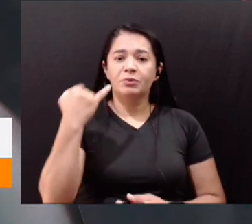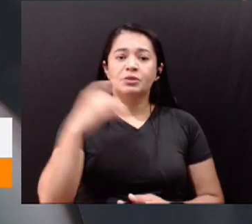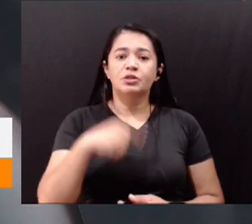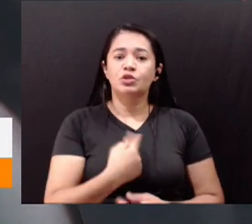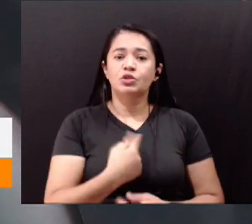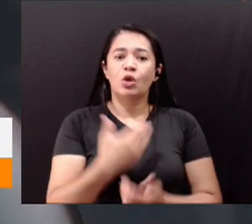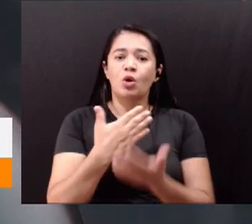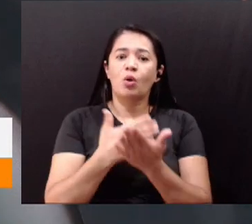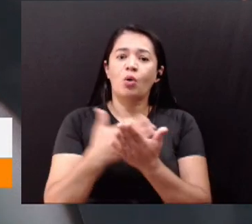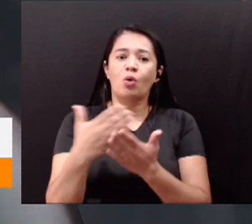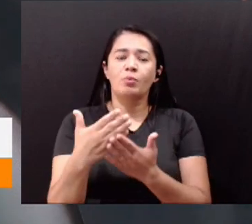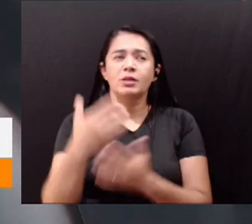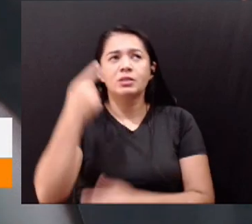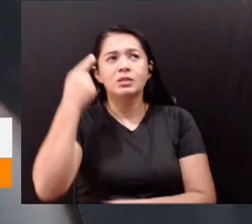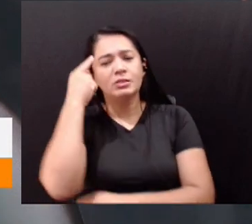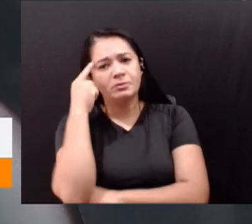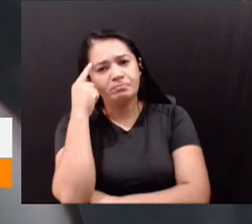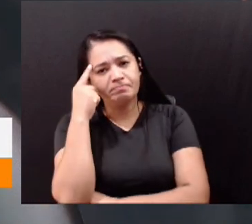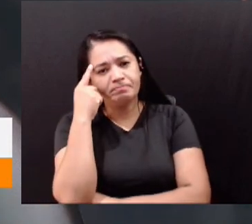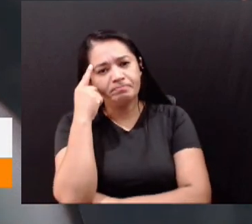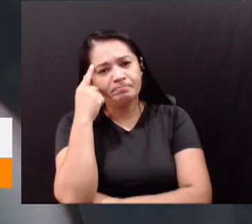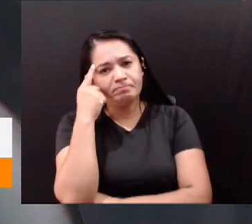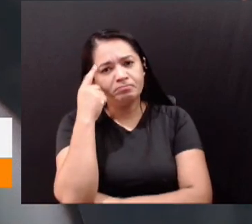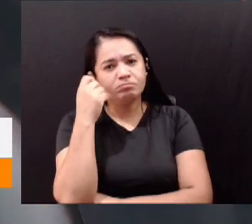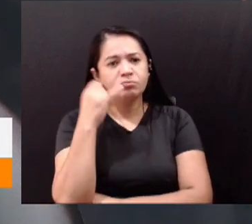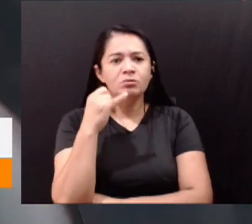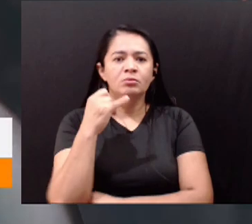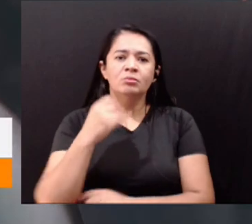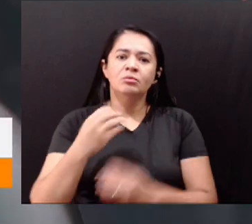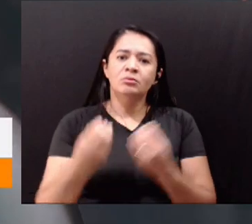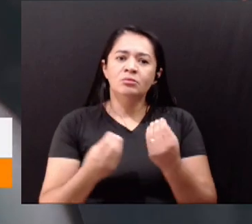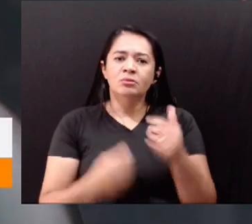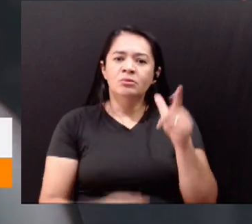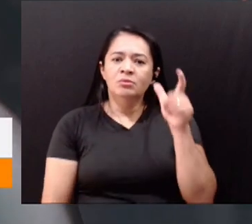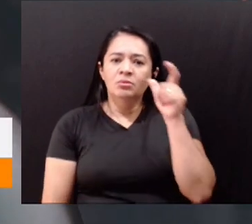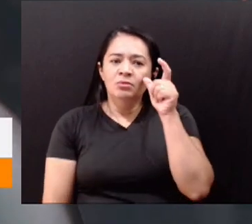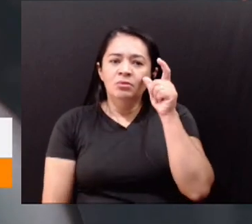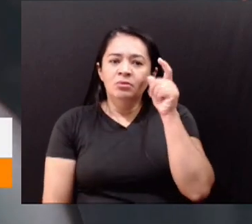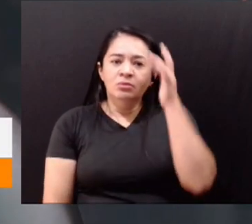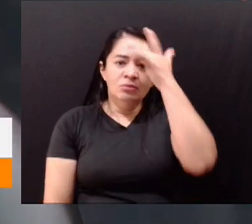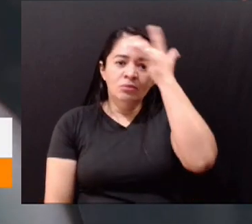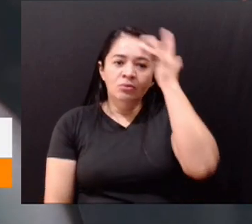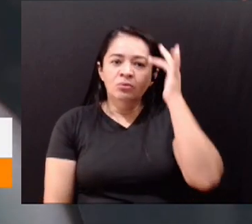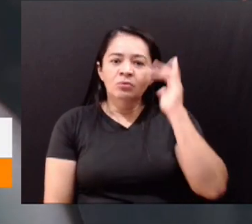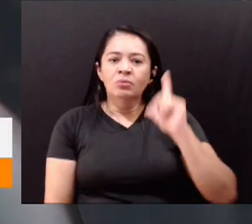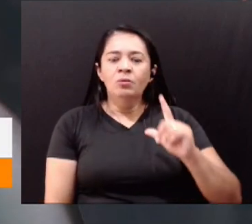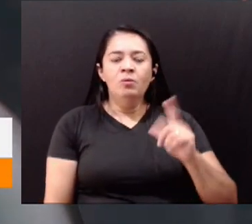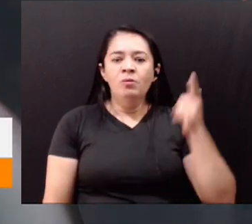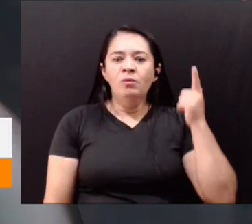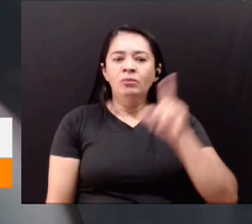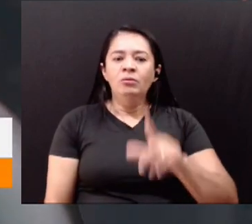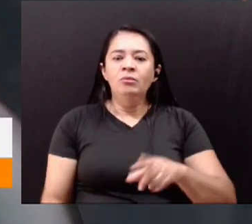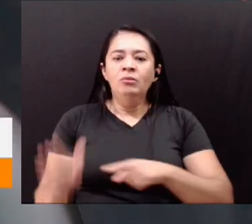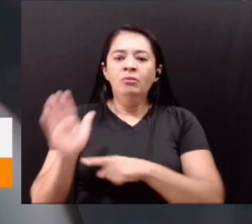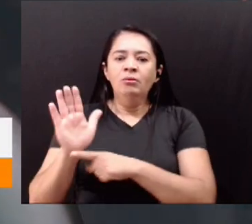pensar se não interessante essa pessoa ter uma ajuda, né, profissional.